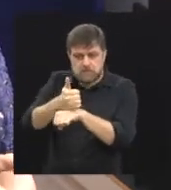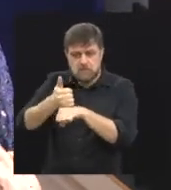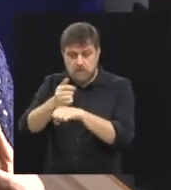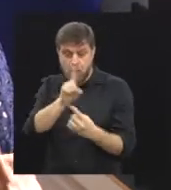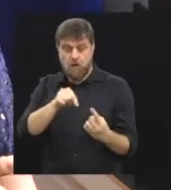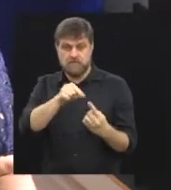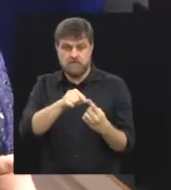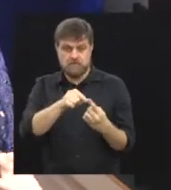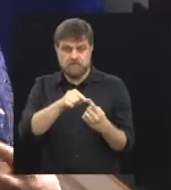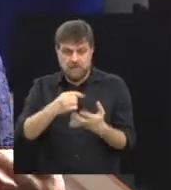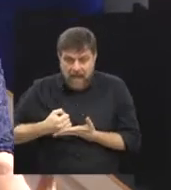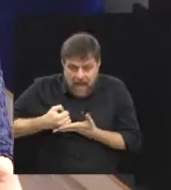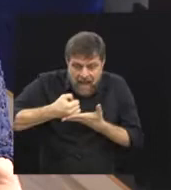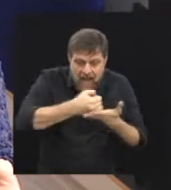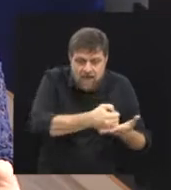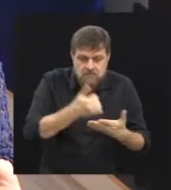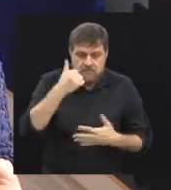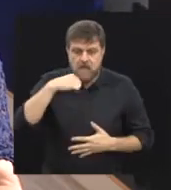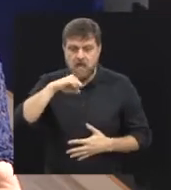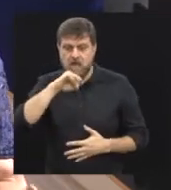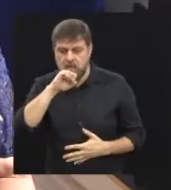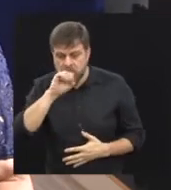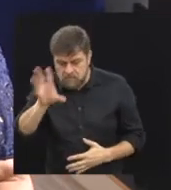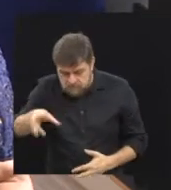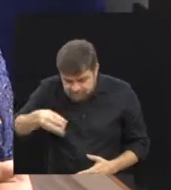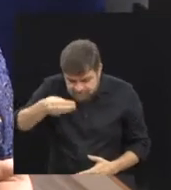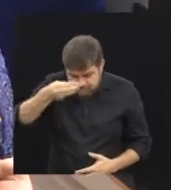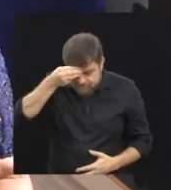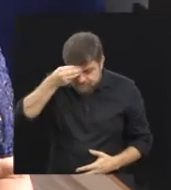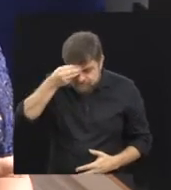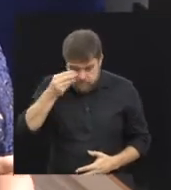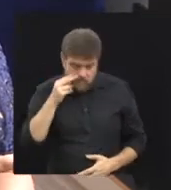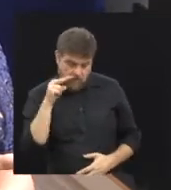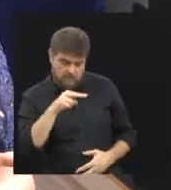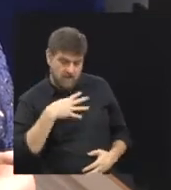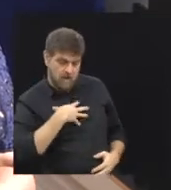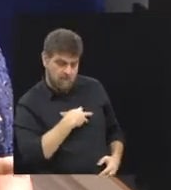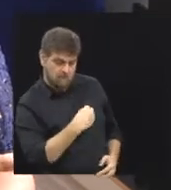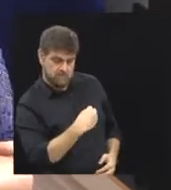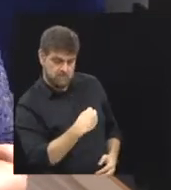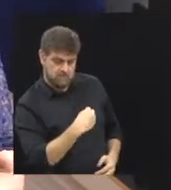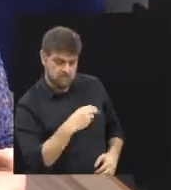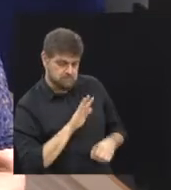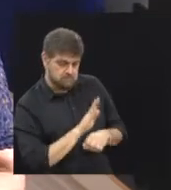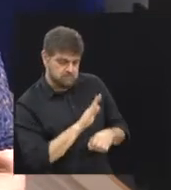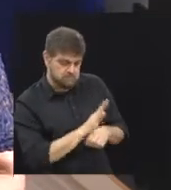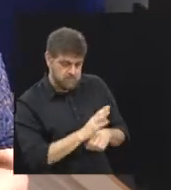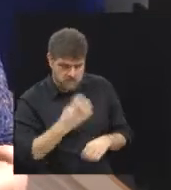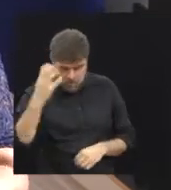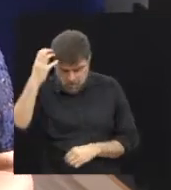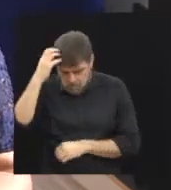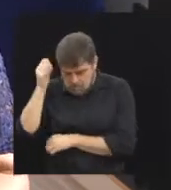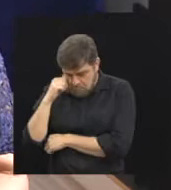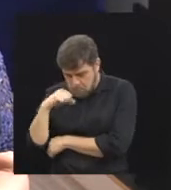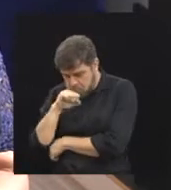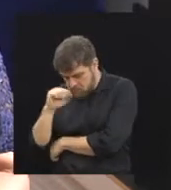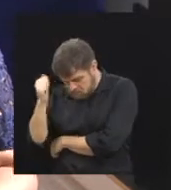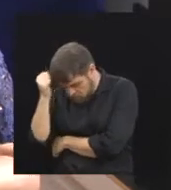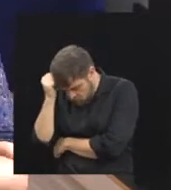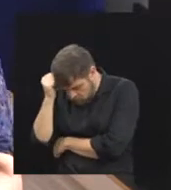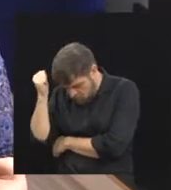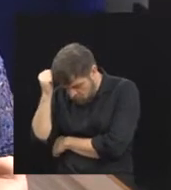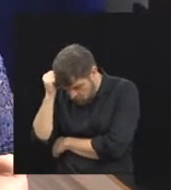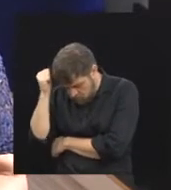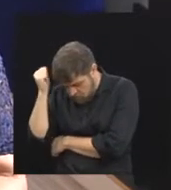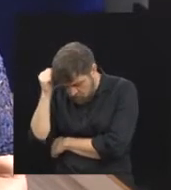ajudar ela a lidar com essa deficiência que veio esse filho. Então, ela se culpa muito pelo nascimento da criança,